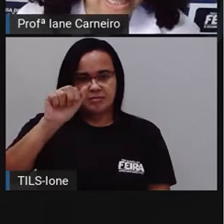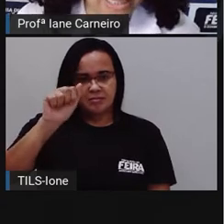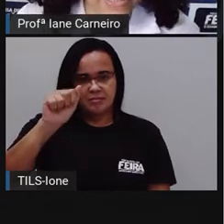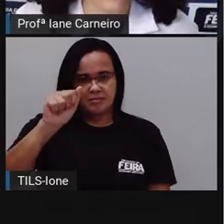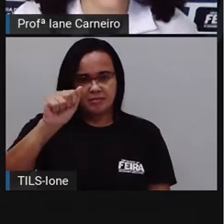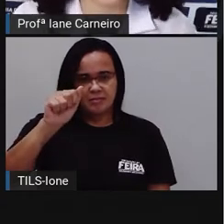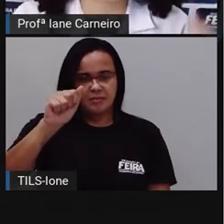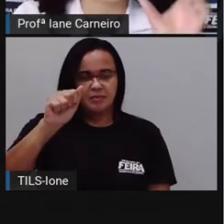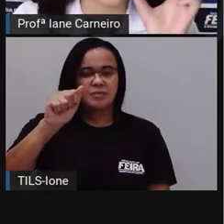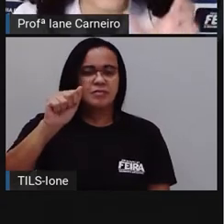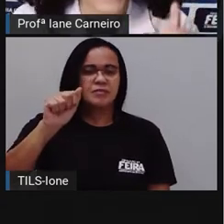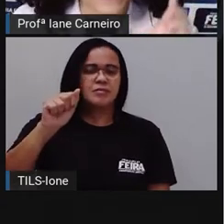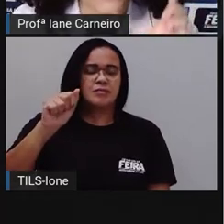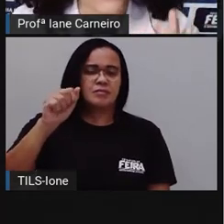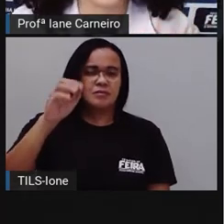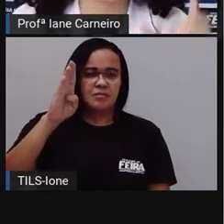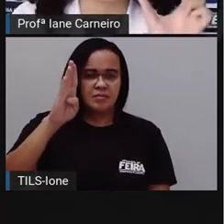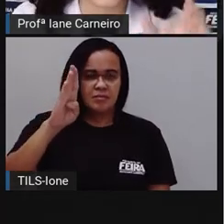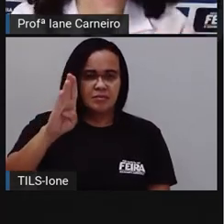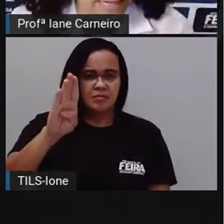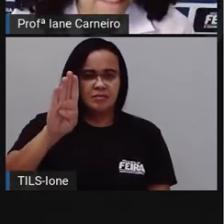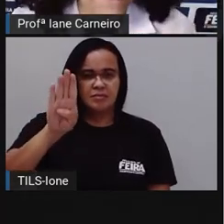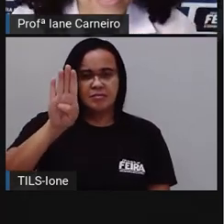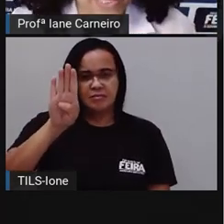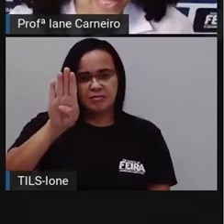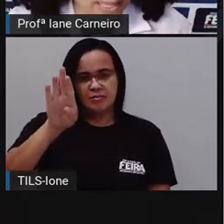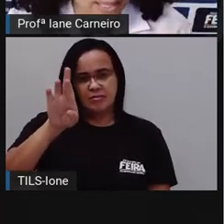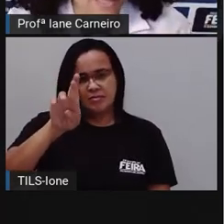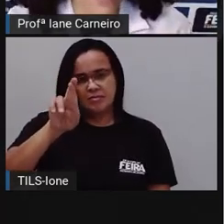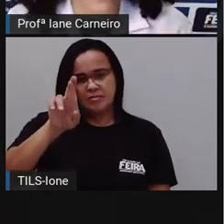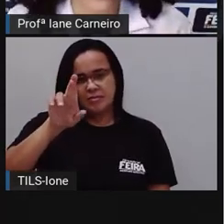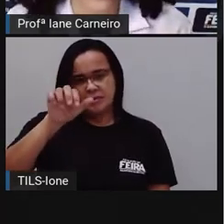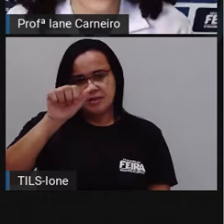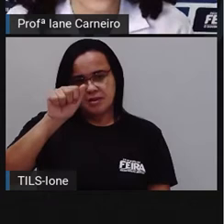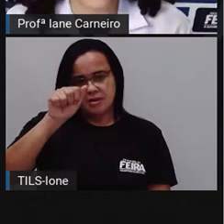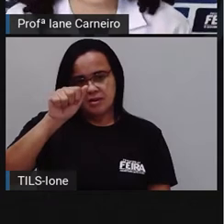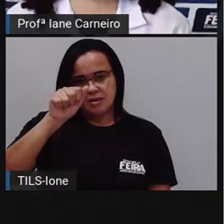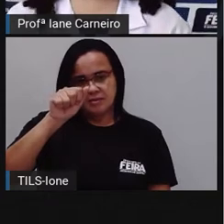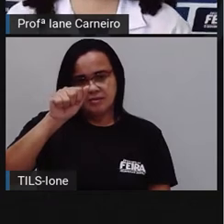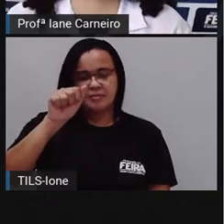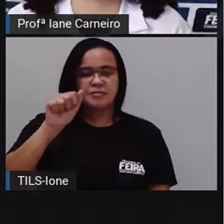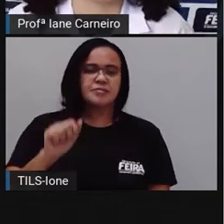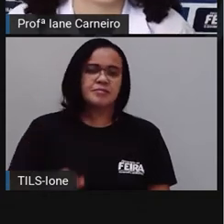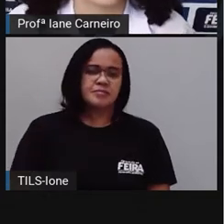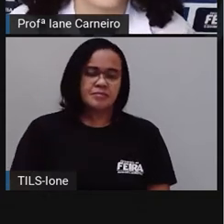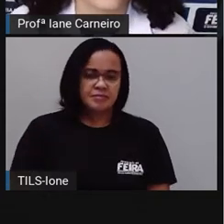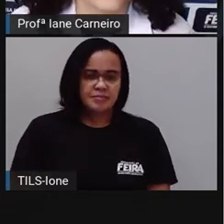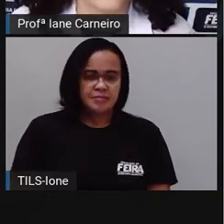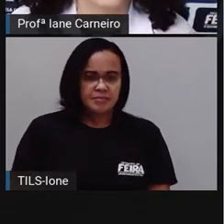O B, para fazer o bra, ó, a gente tem que lembrar. B, R, A.